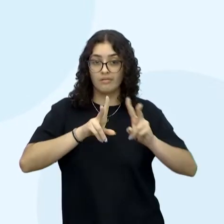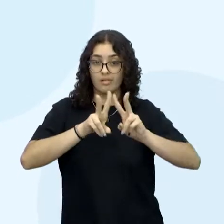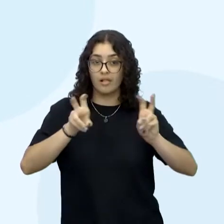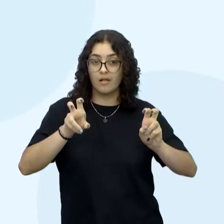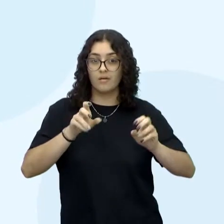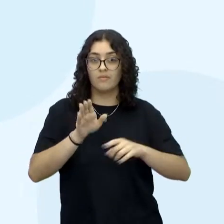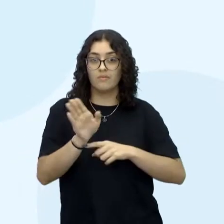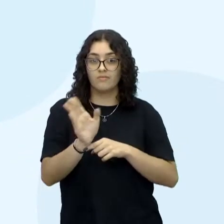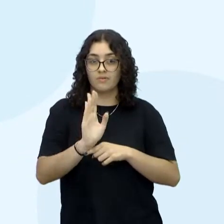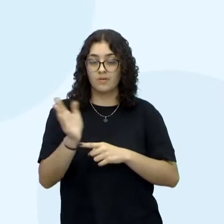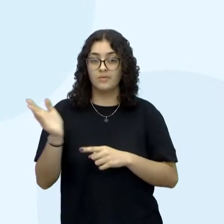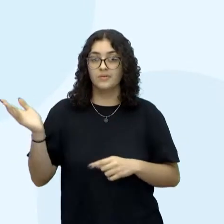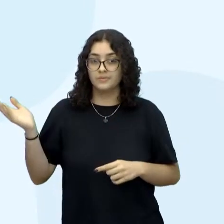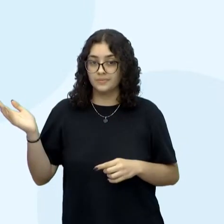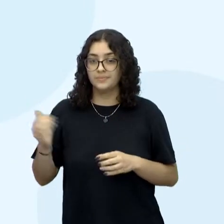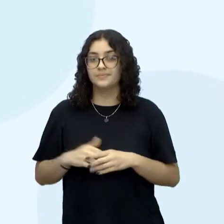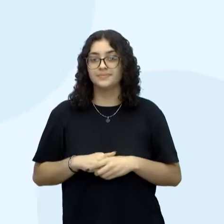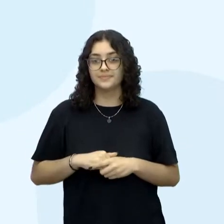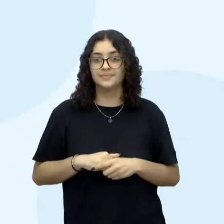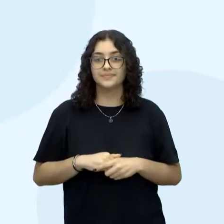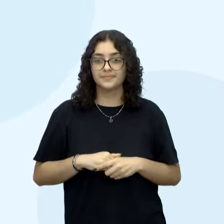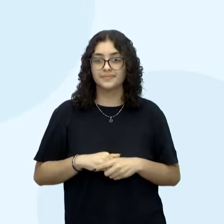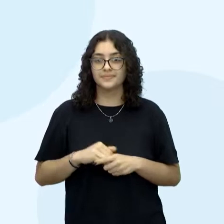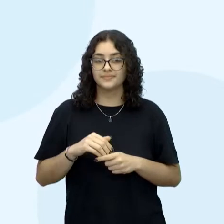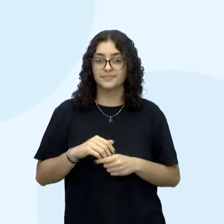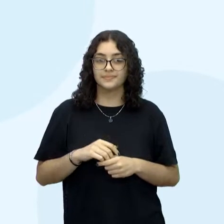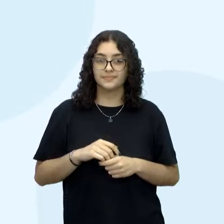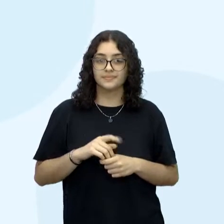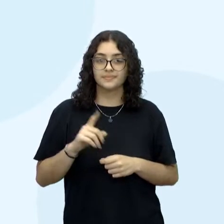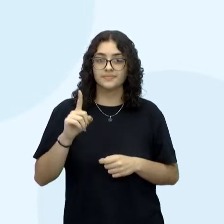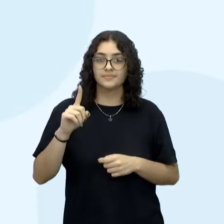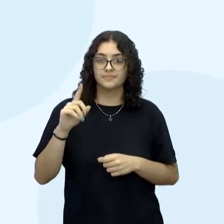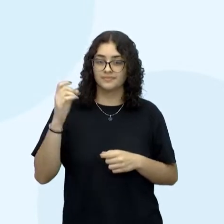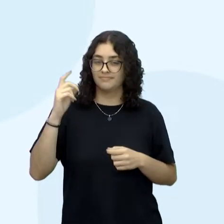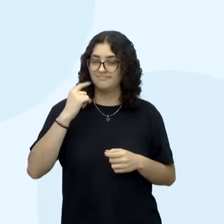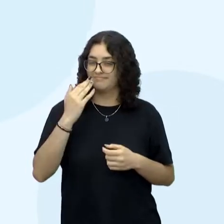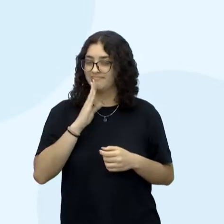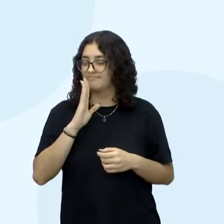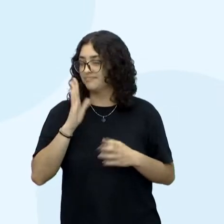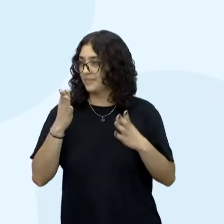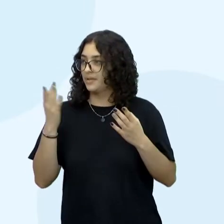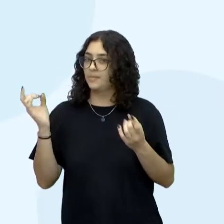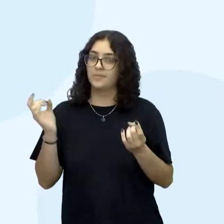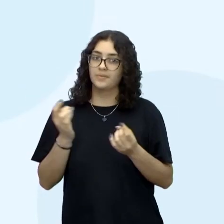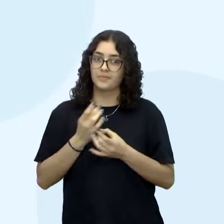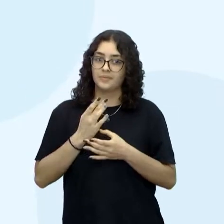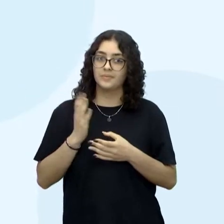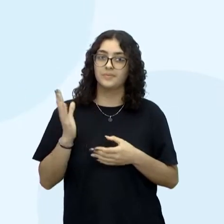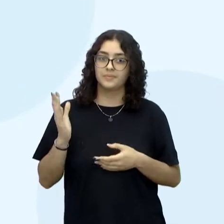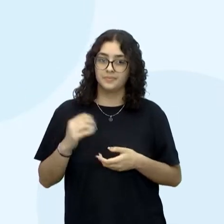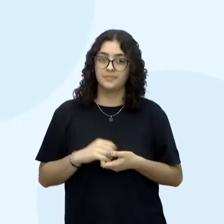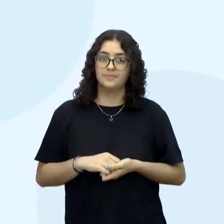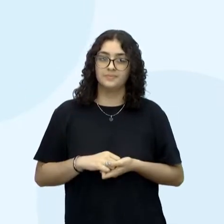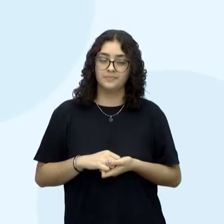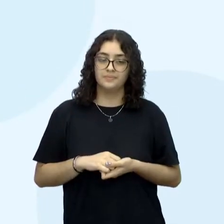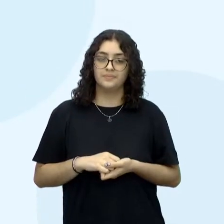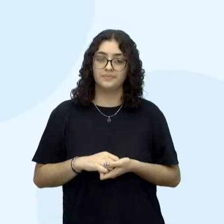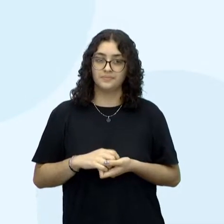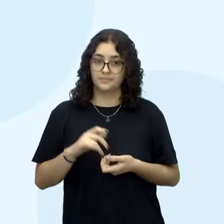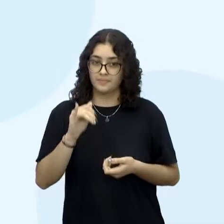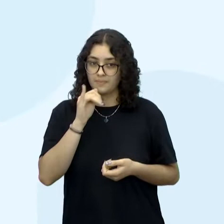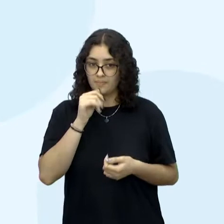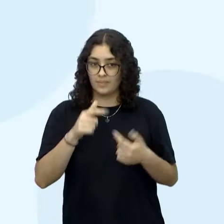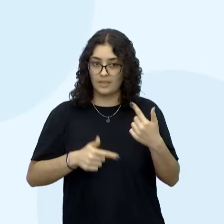o filme Guerra de Canudos, tá? 1997, repeti a informação, direção de Sérgio Rezende. A Guerra